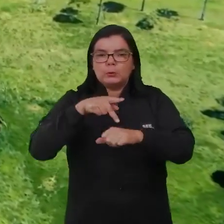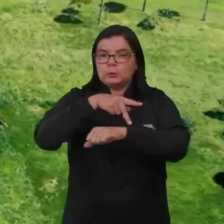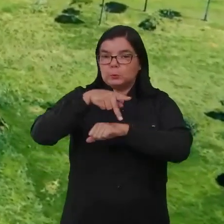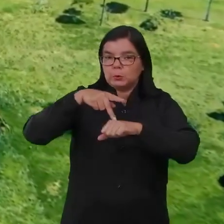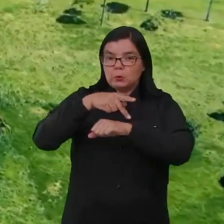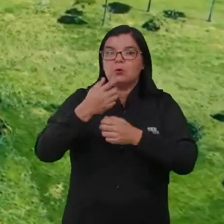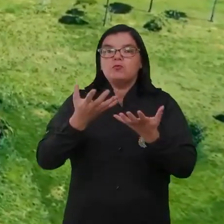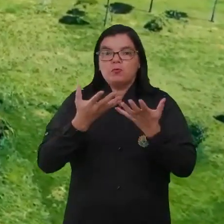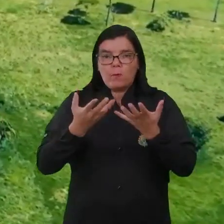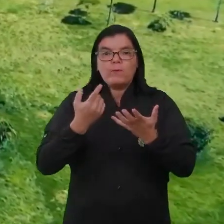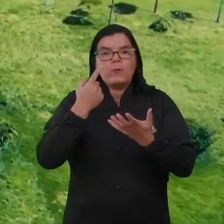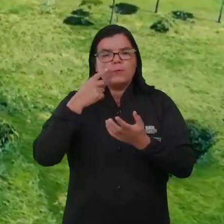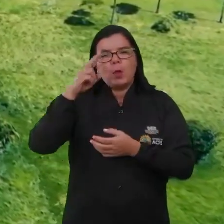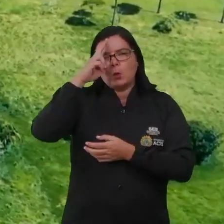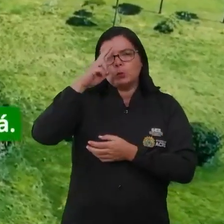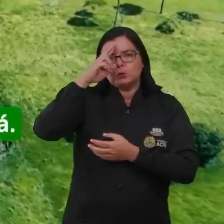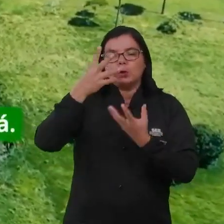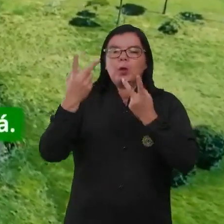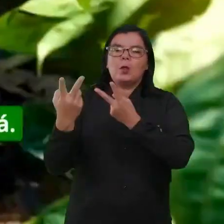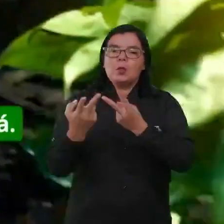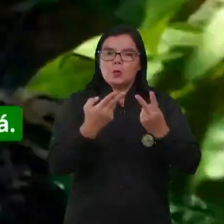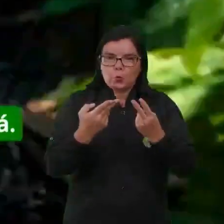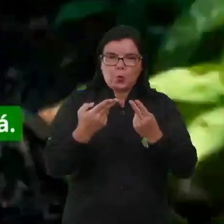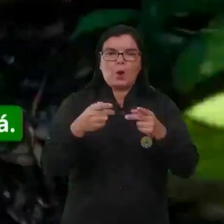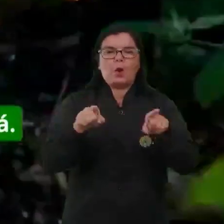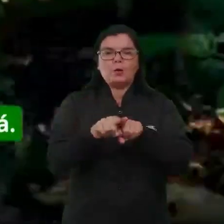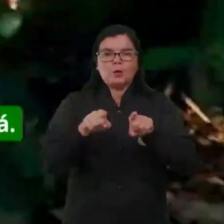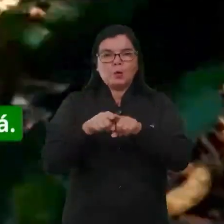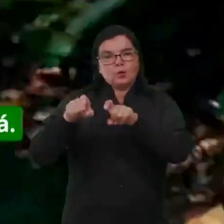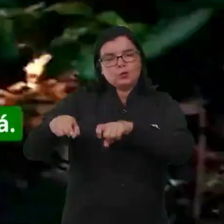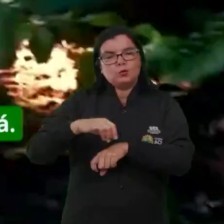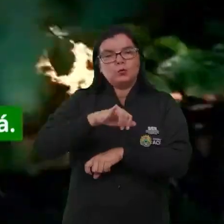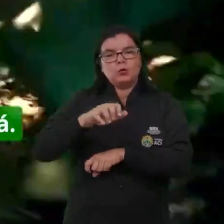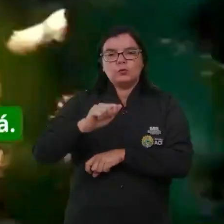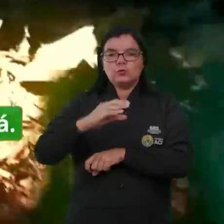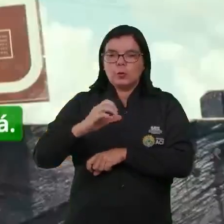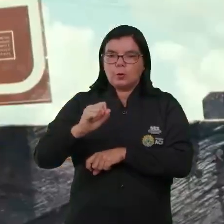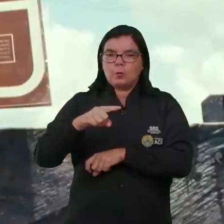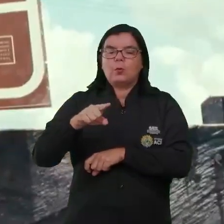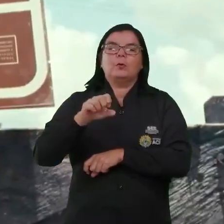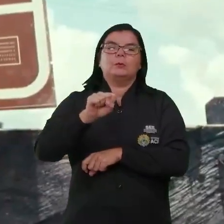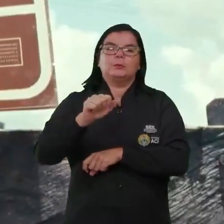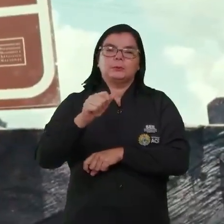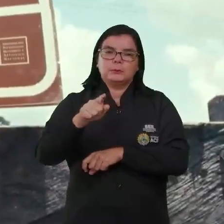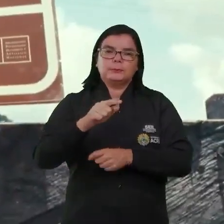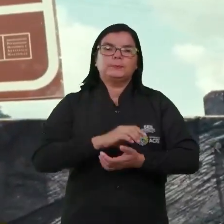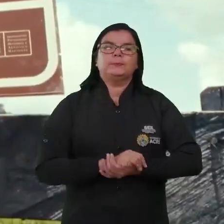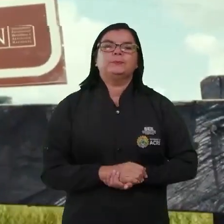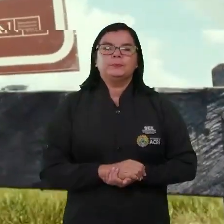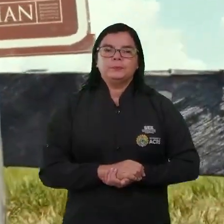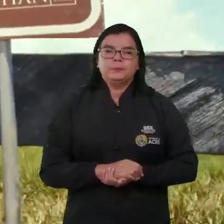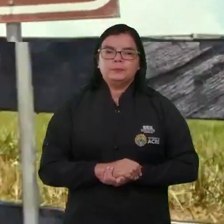com interesse em ouvir histórias como a do seu Edmar, que vive no sítio arqueológico Jacossá.